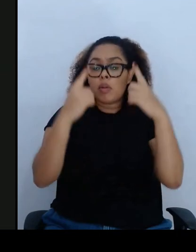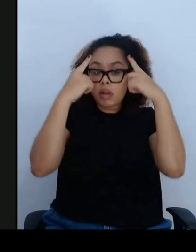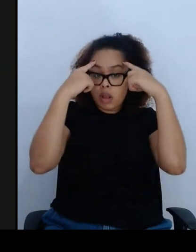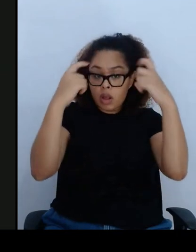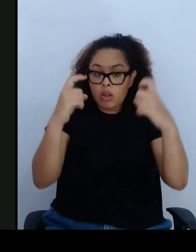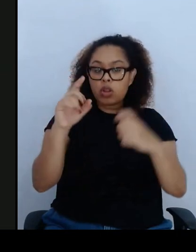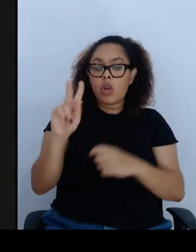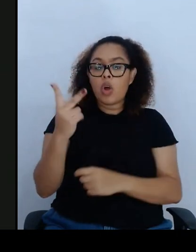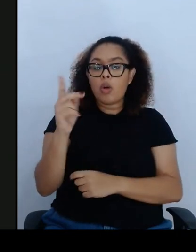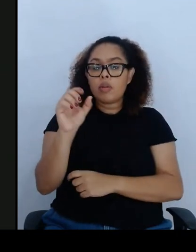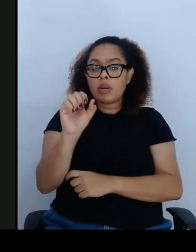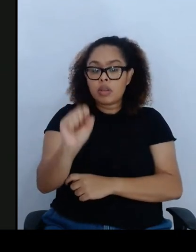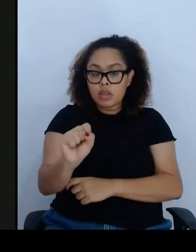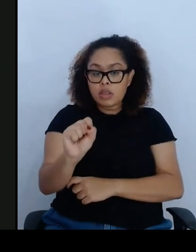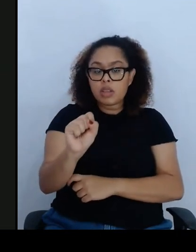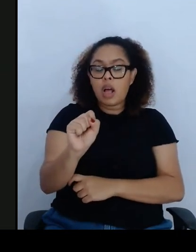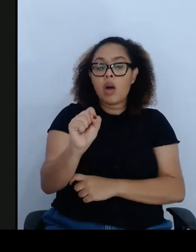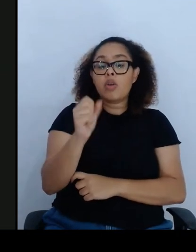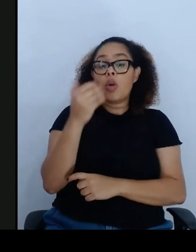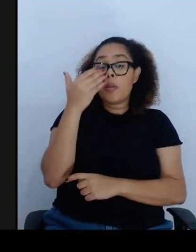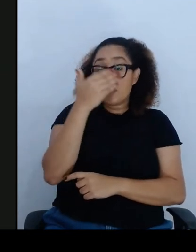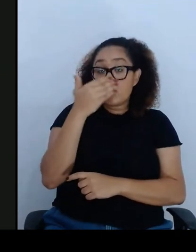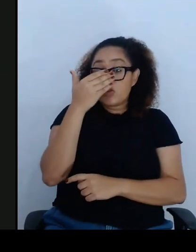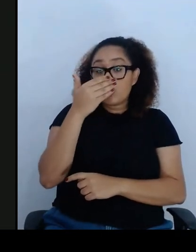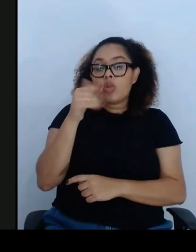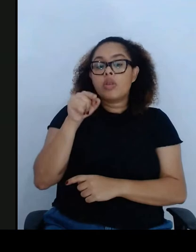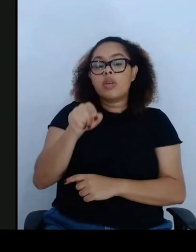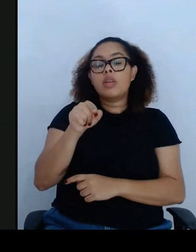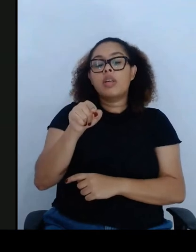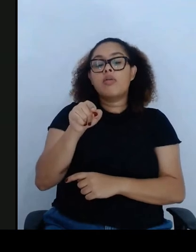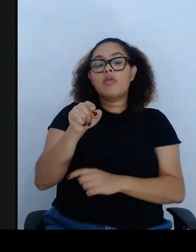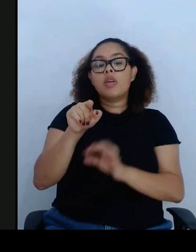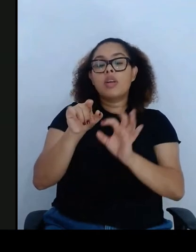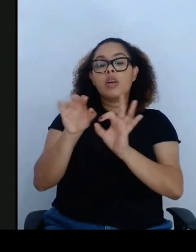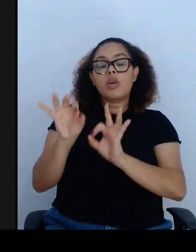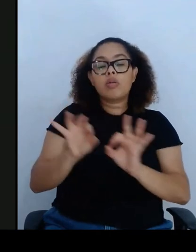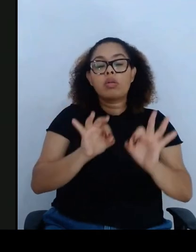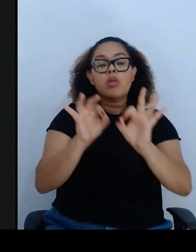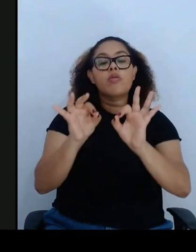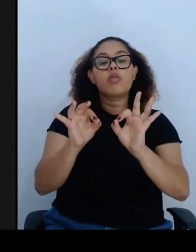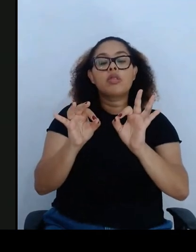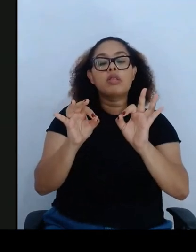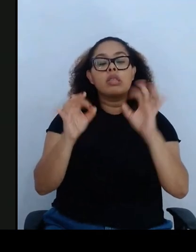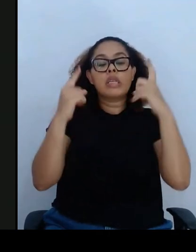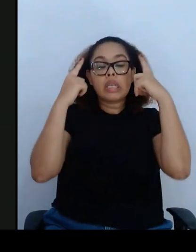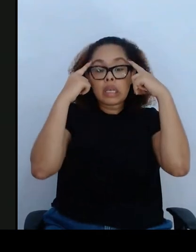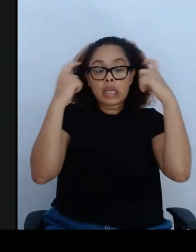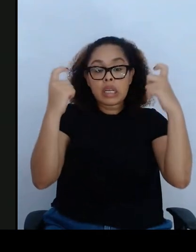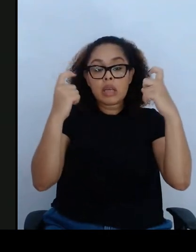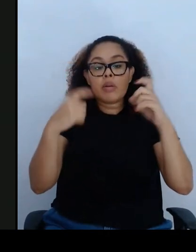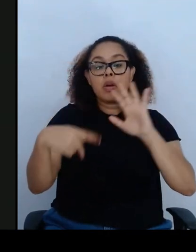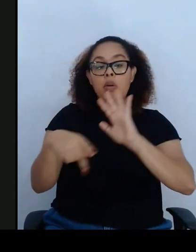que foi presidido pelo reitor